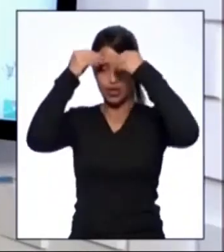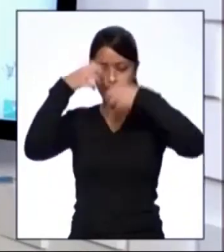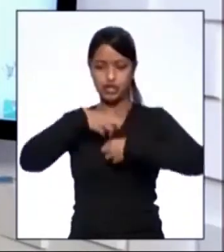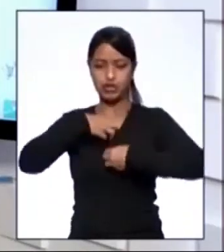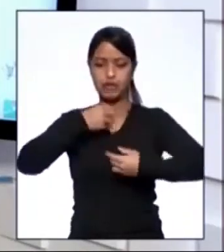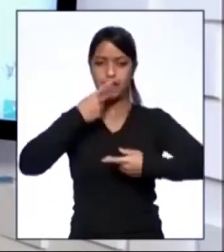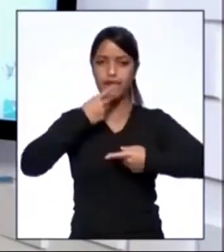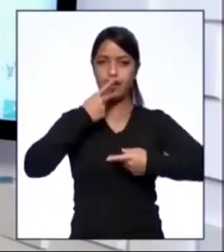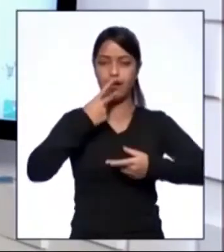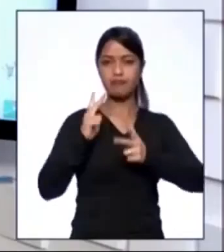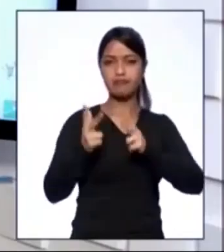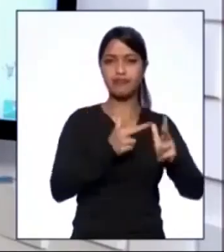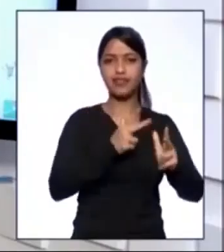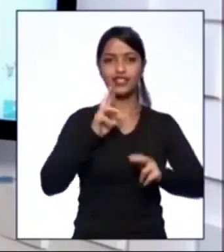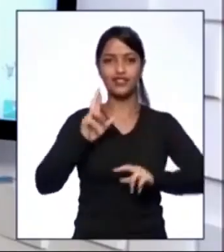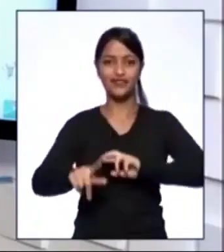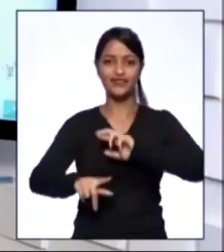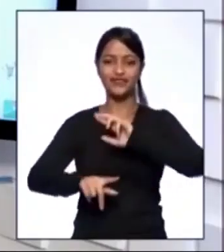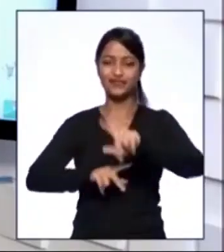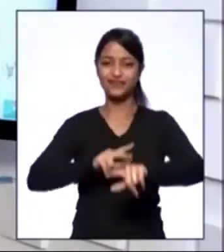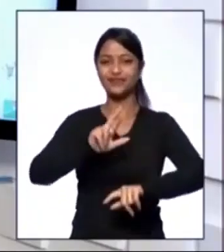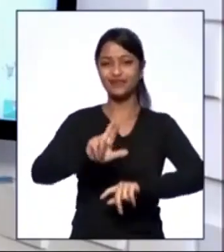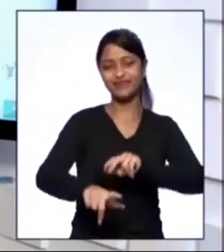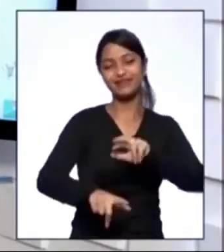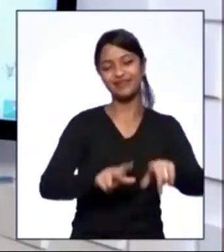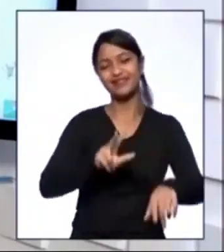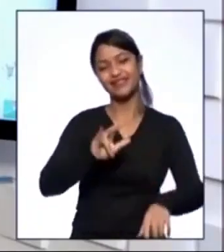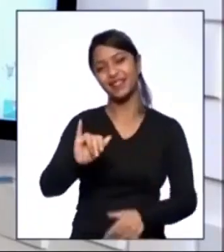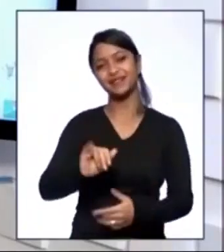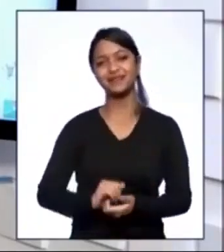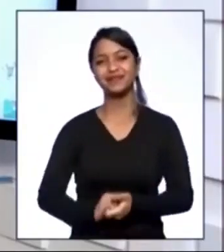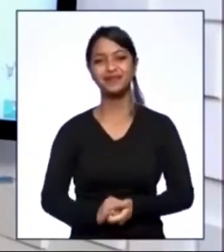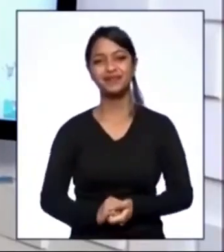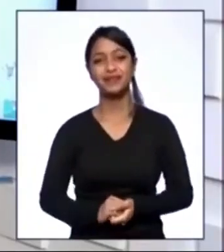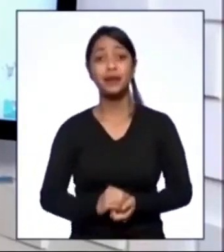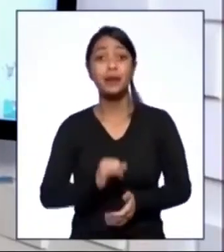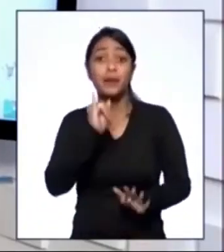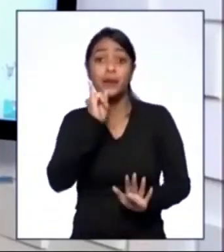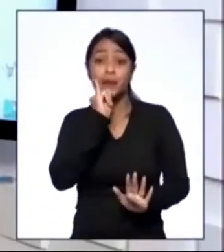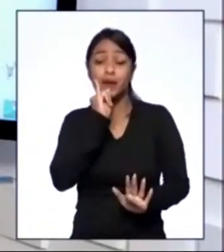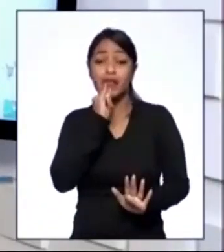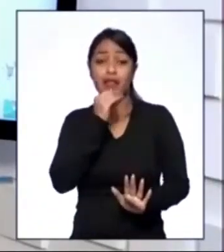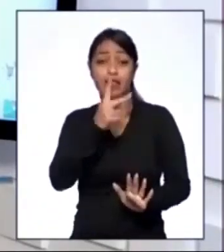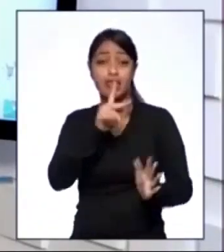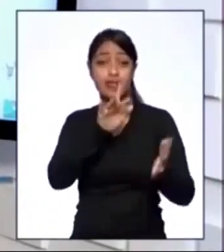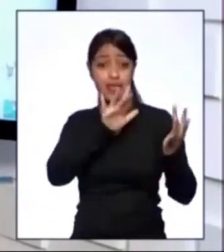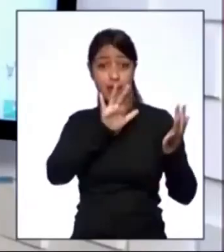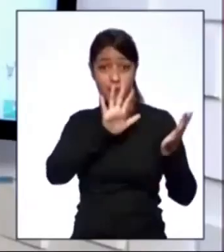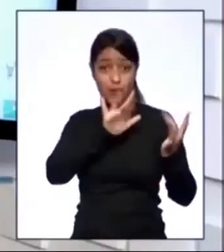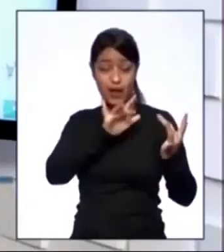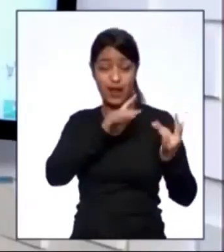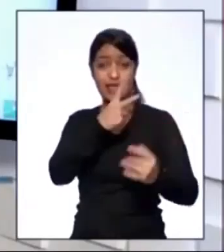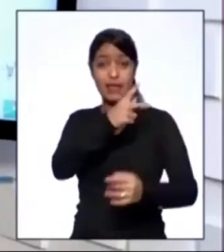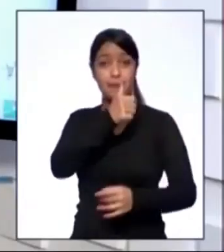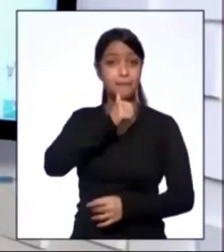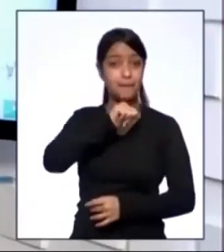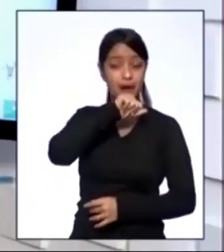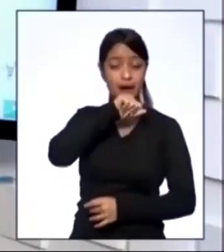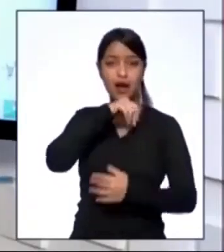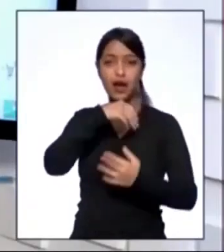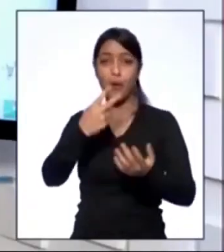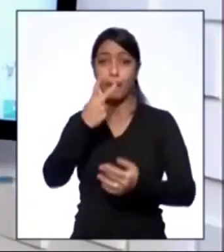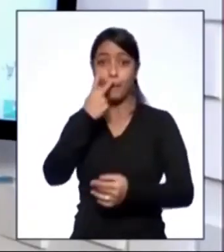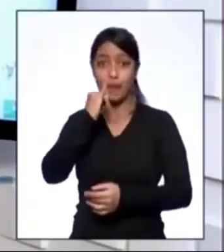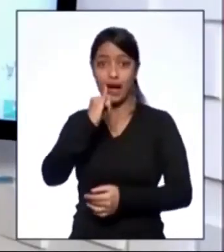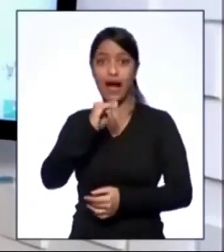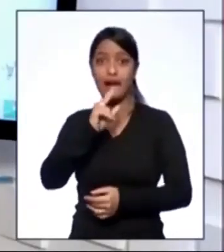você vai conhecer a mãe ou o pai do seu namorado, da sua namorada. Olha